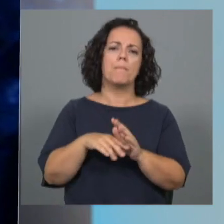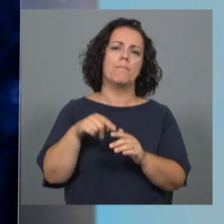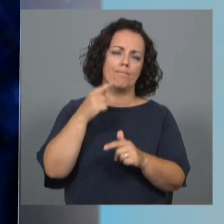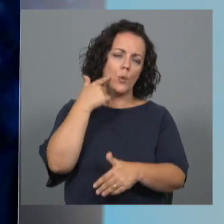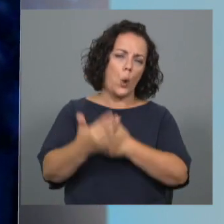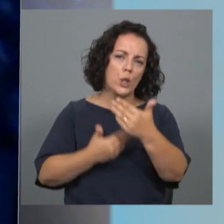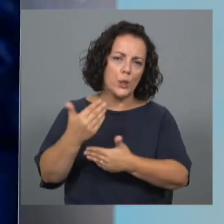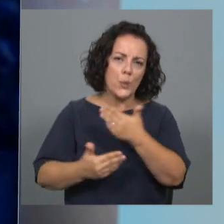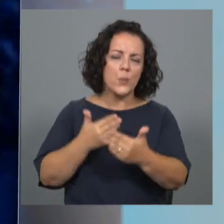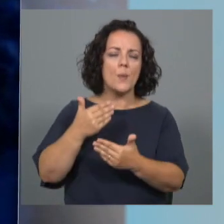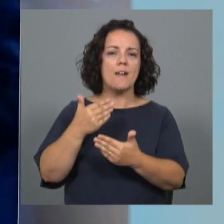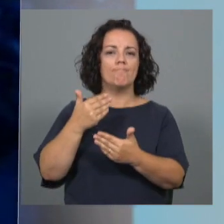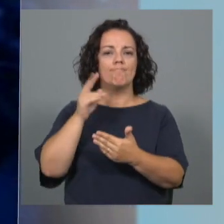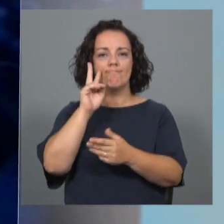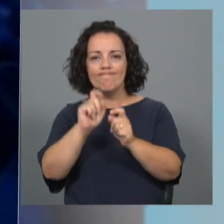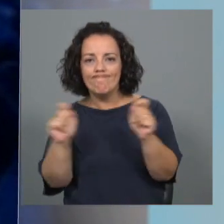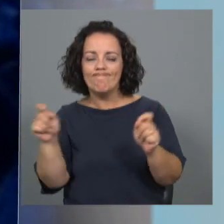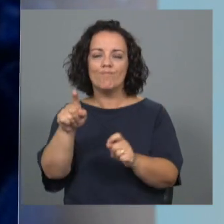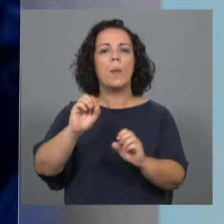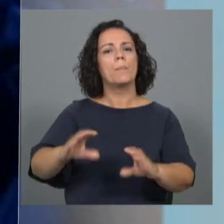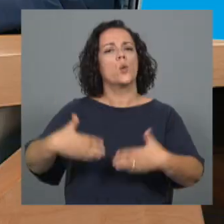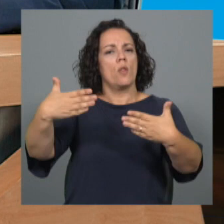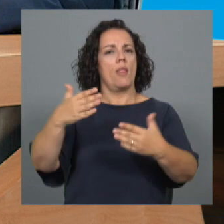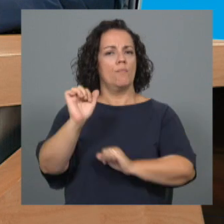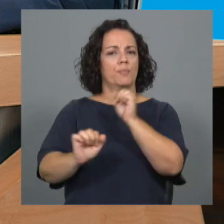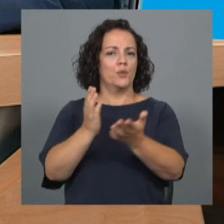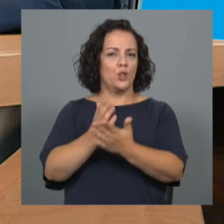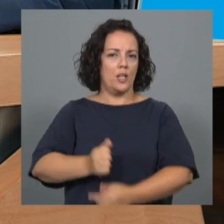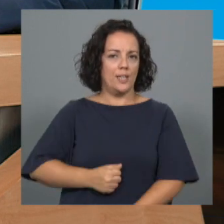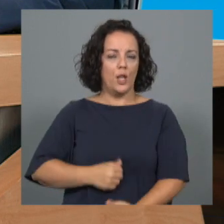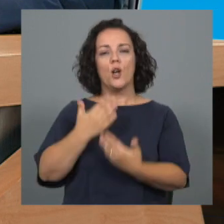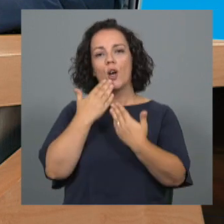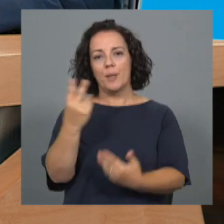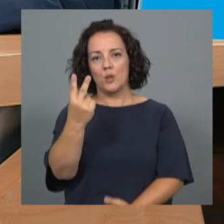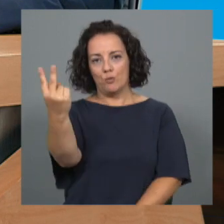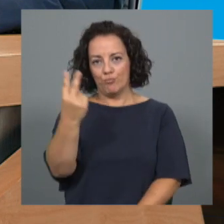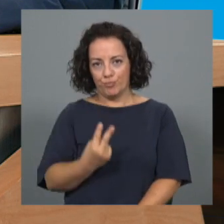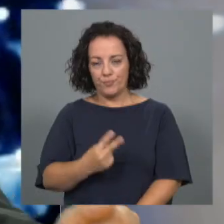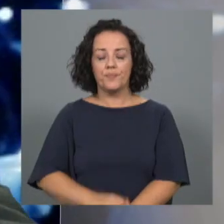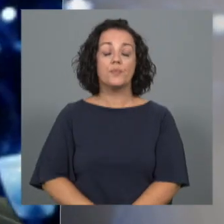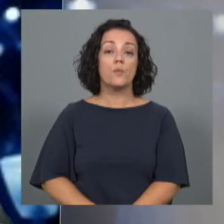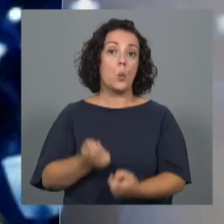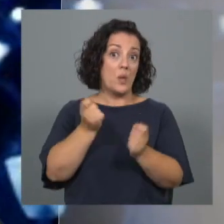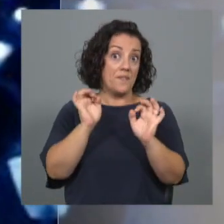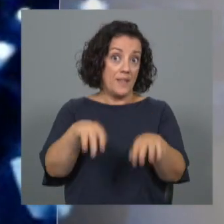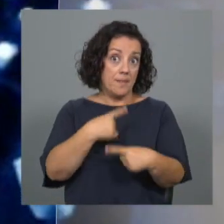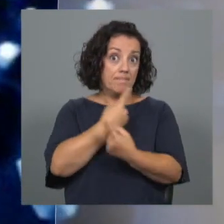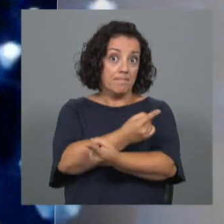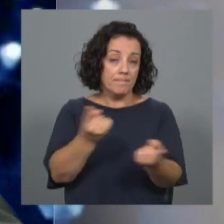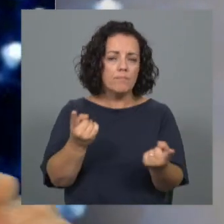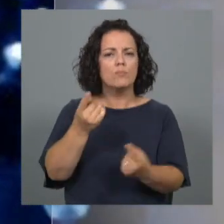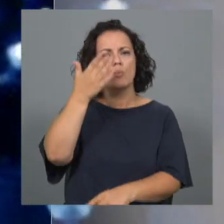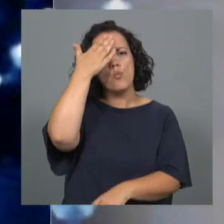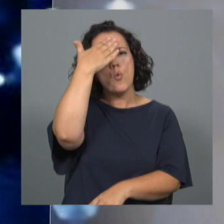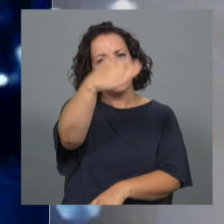acompanhar certamente as prioridades da Escola Católica. Obrigado pela vossa vinda aqui. A concluir fica ainda essa